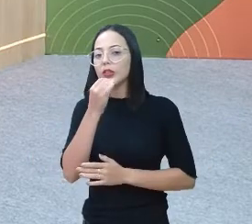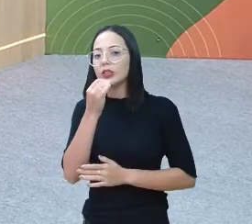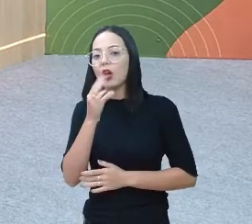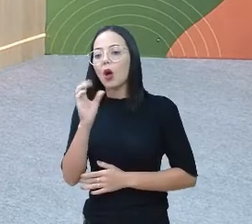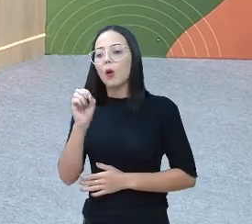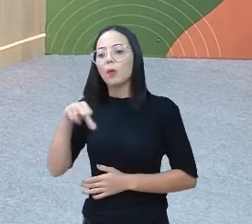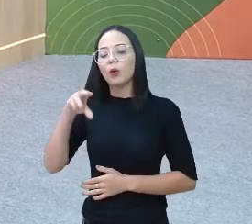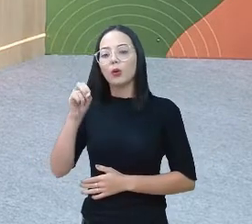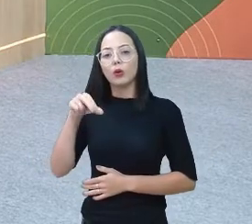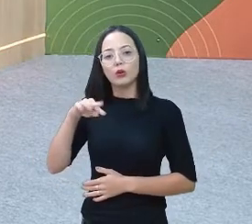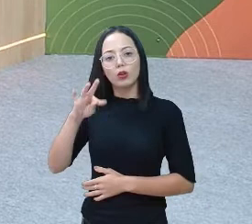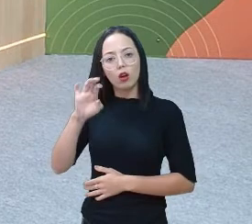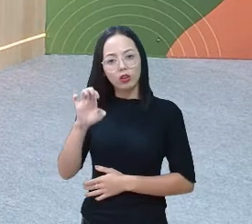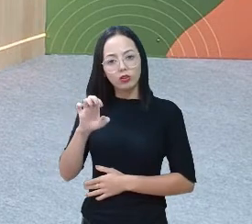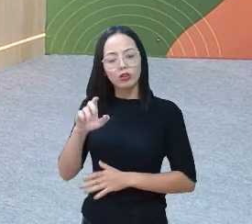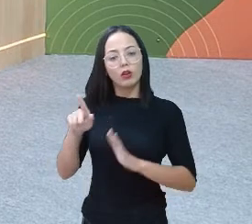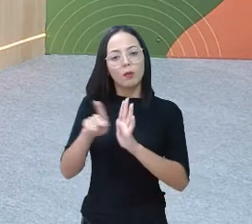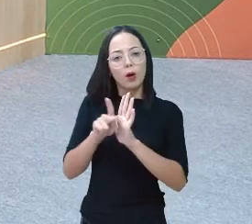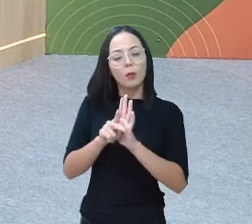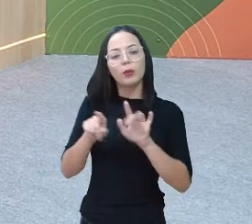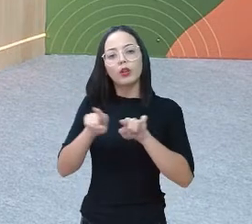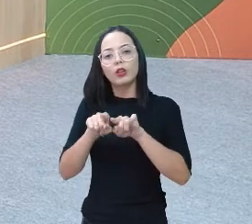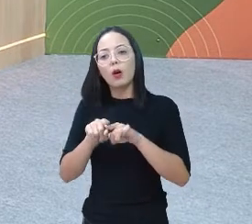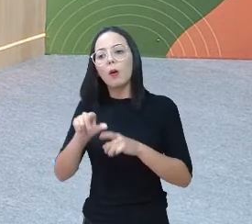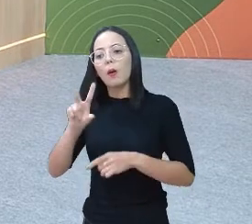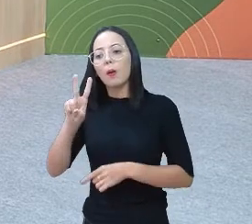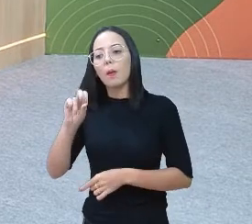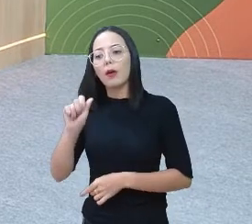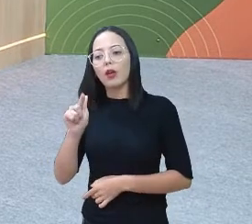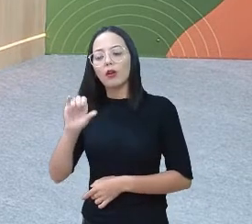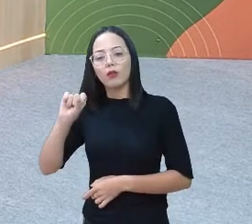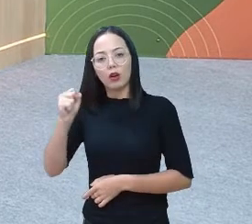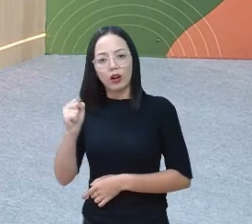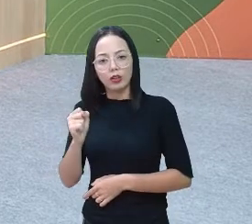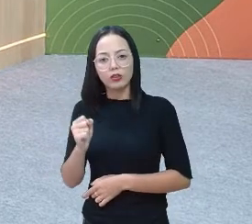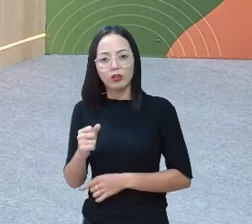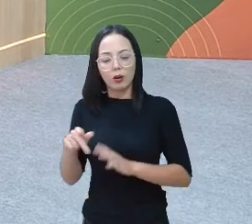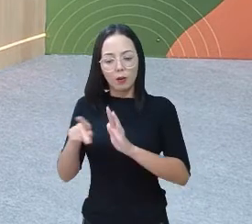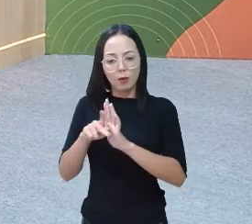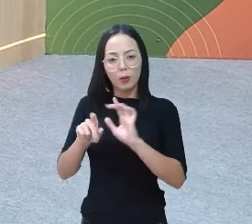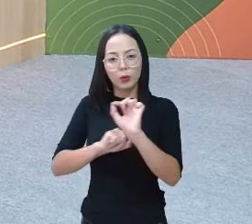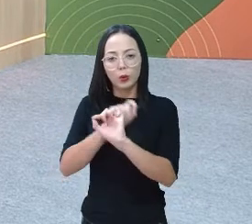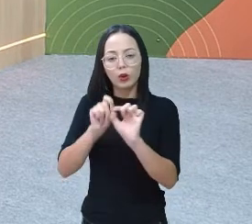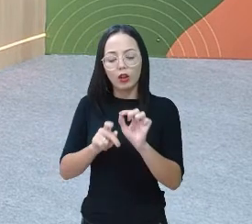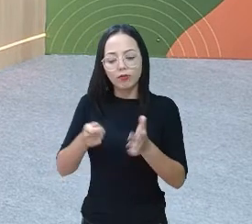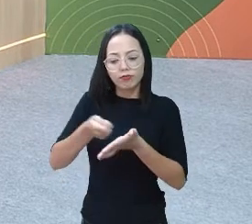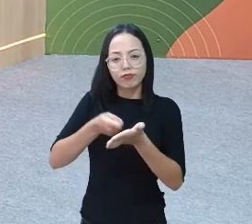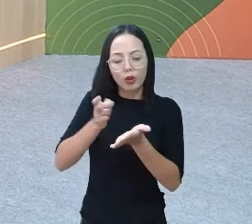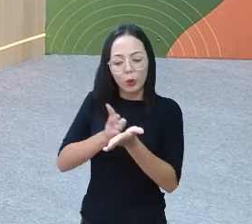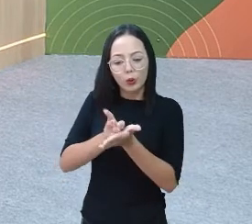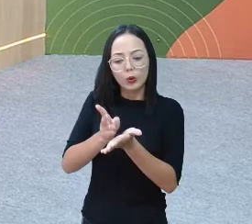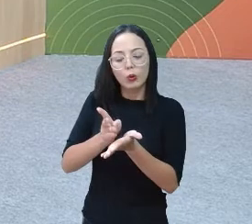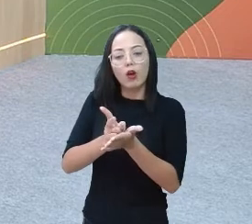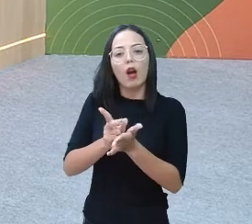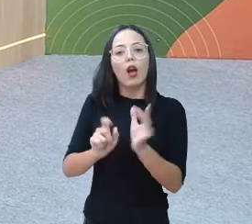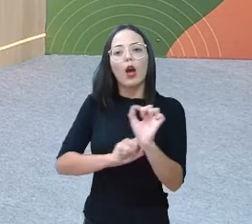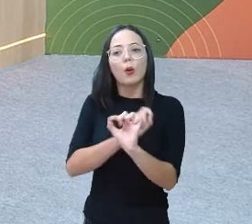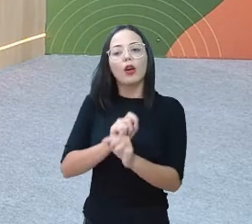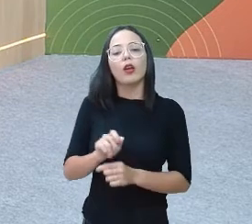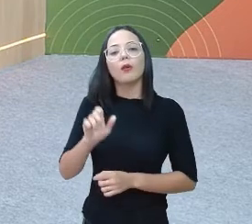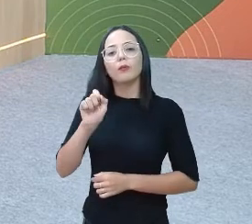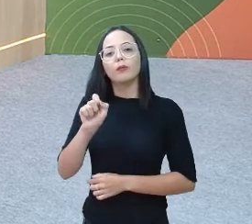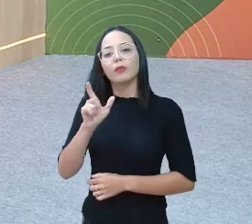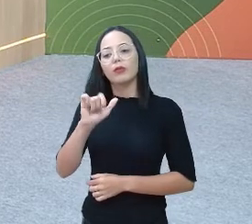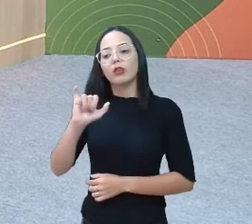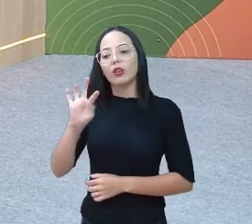as consoantes e as vogais. Quando ocorre a repetição da consoante insistentemente, a gente chama de